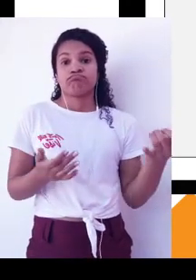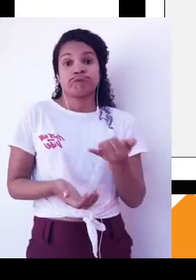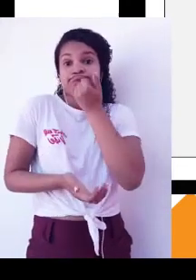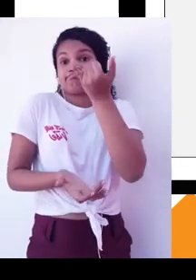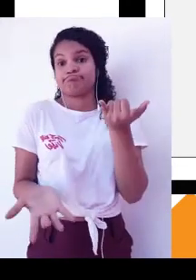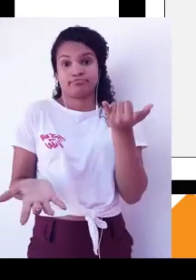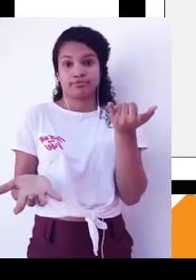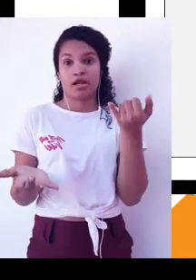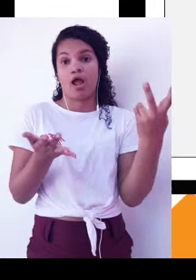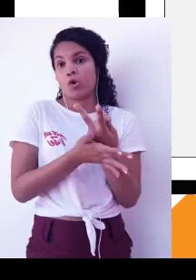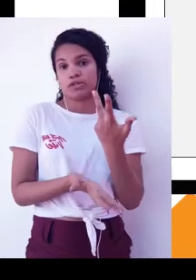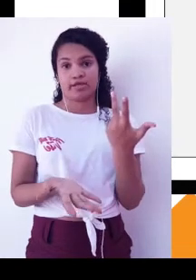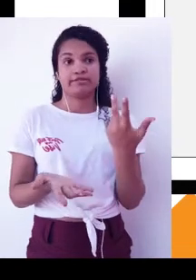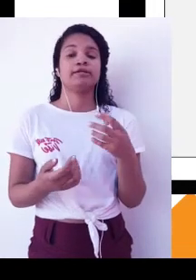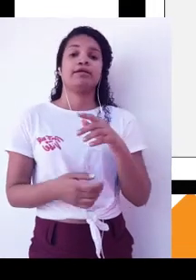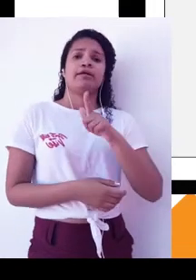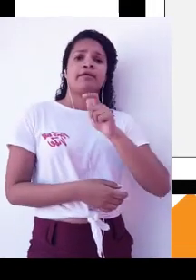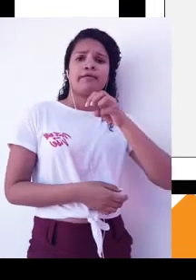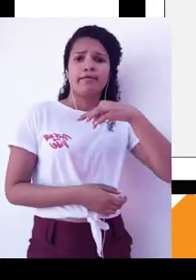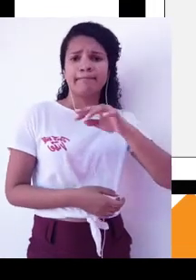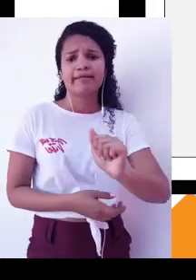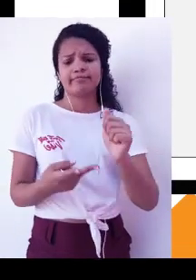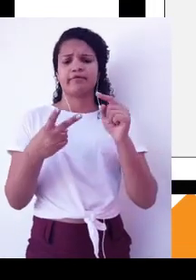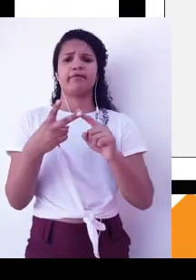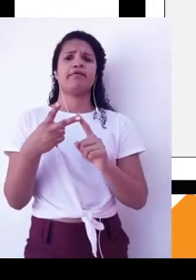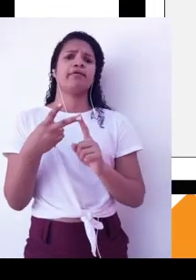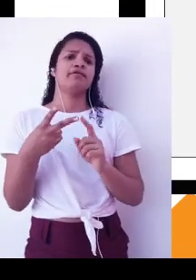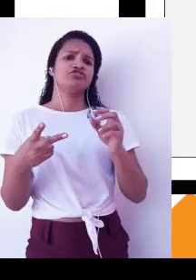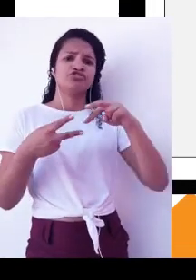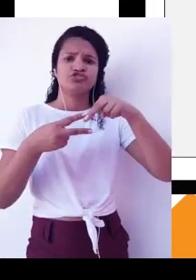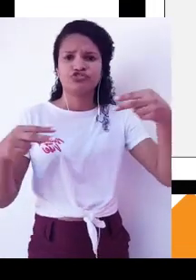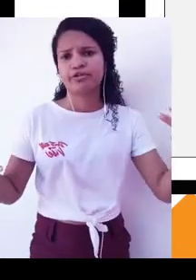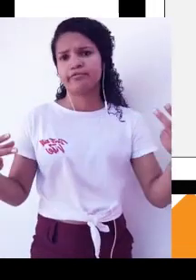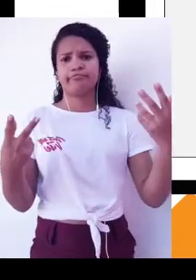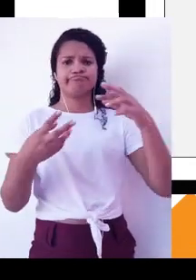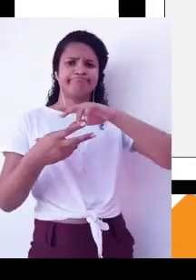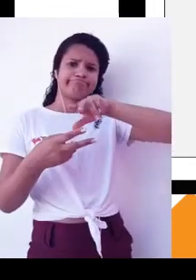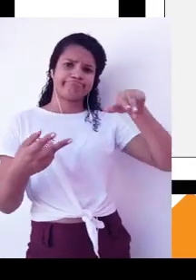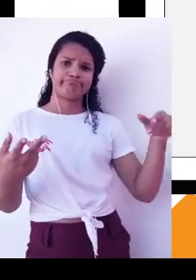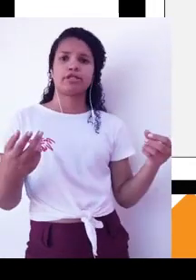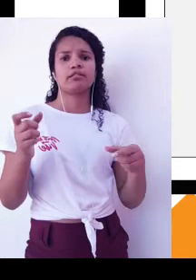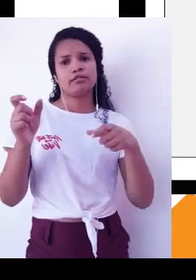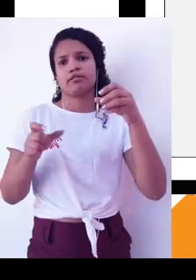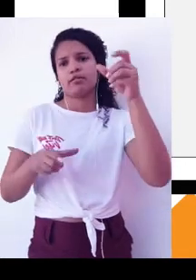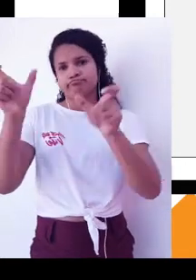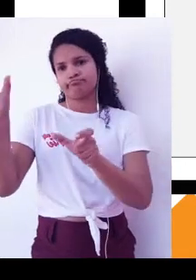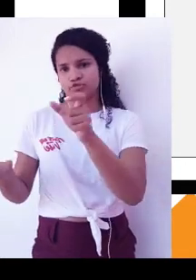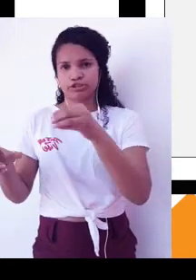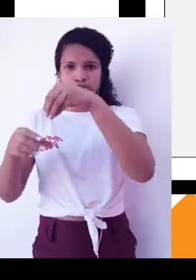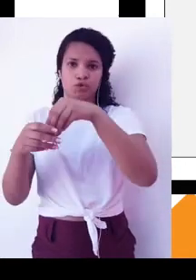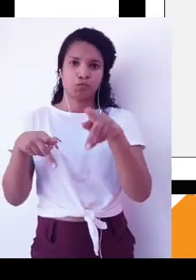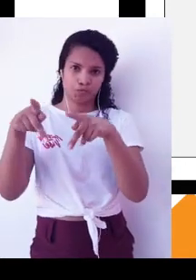transmissão dos genes, na transmissão dos gametas e na sobrevivência de determinados indivíduos dentro de uma